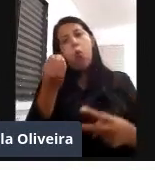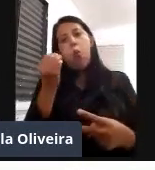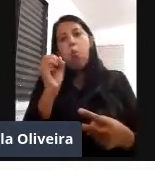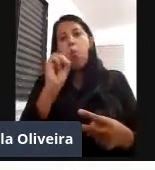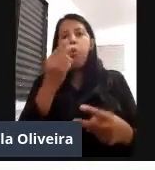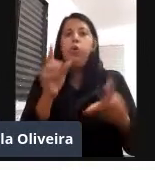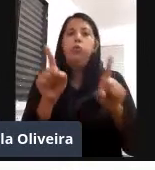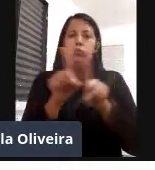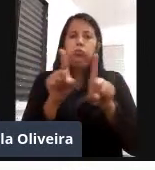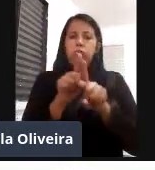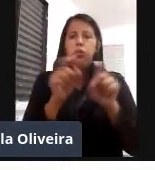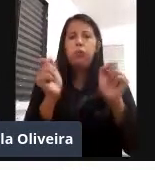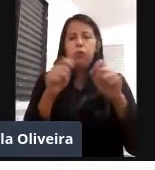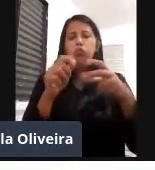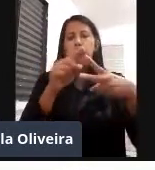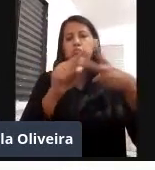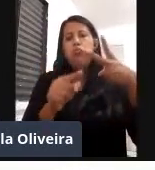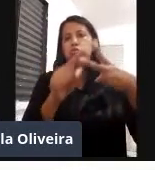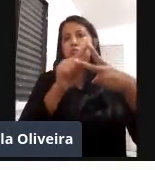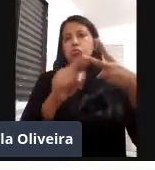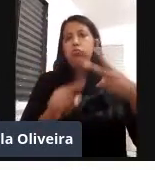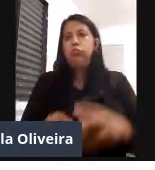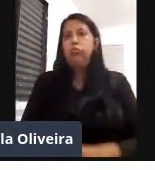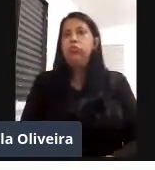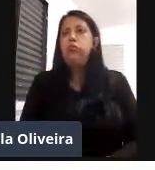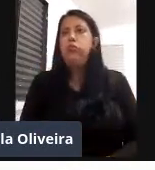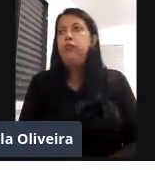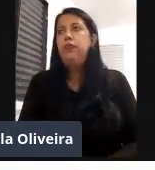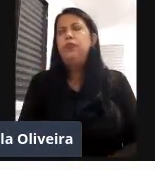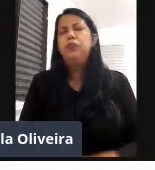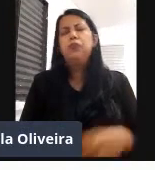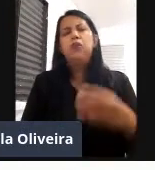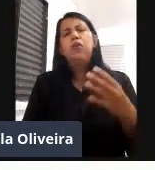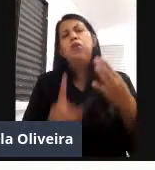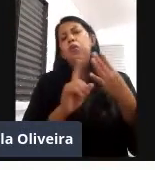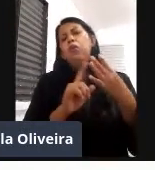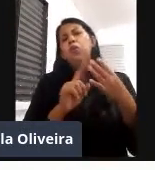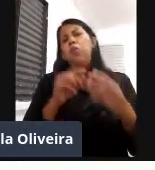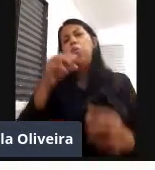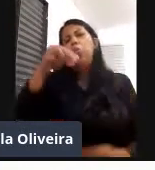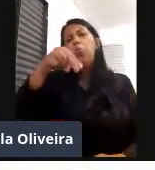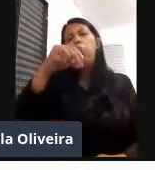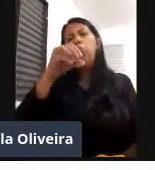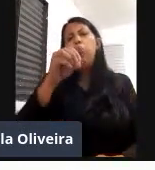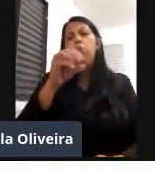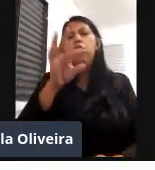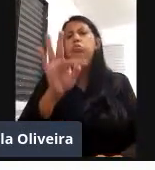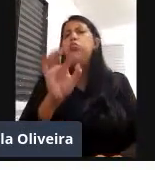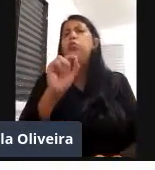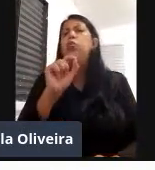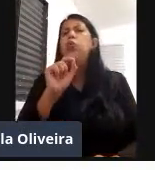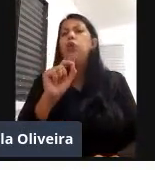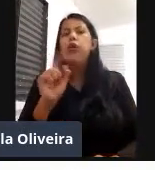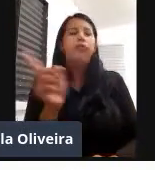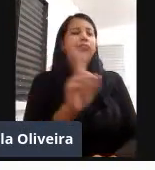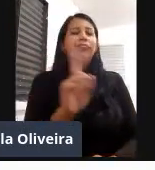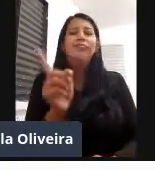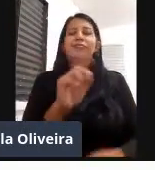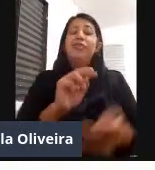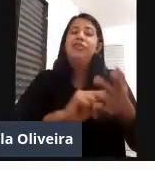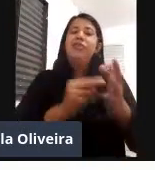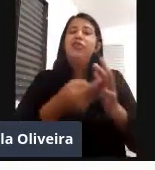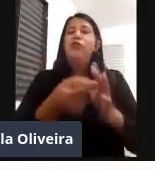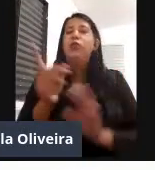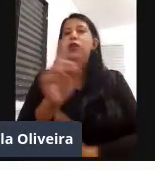prática. O NOT é o não, né? O nome já está dizendo, eu quero que você pesquise para mim essas duas palavras